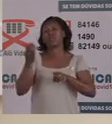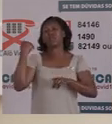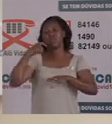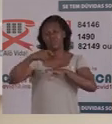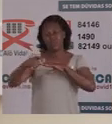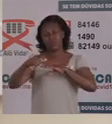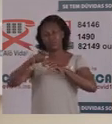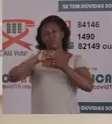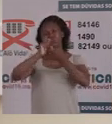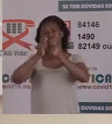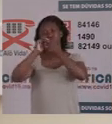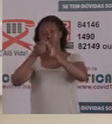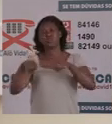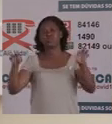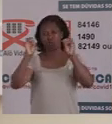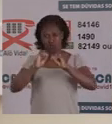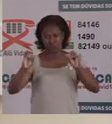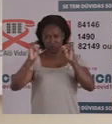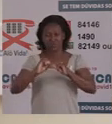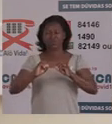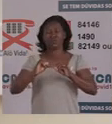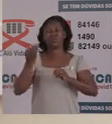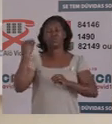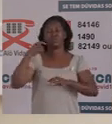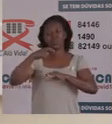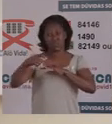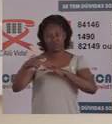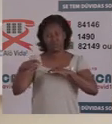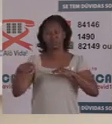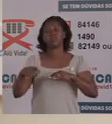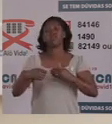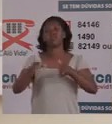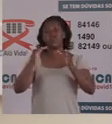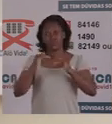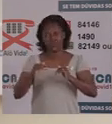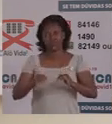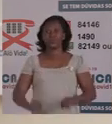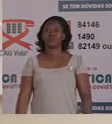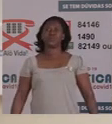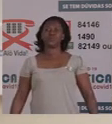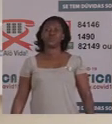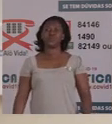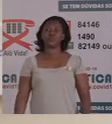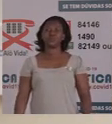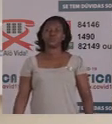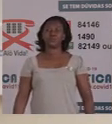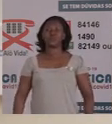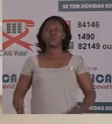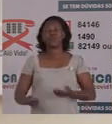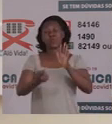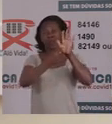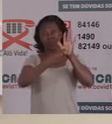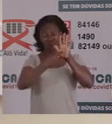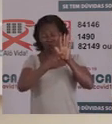relação a países com transmissão comunitária da semana passada. O próximo slide, por favor. Neste slide